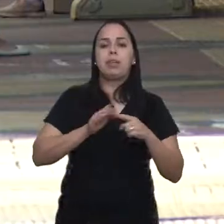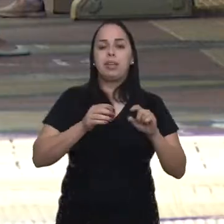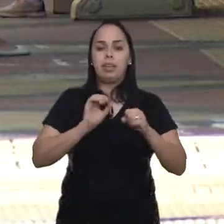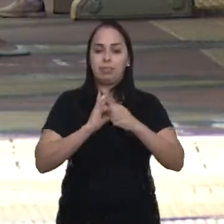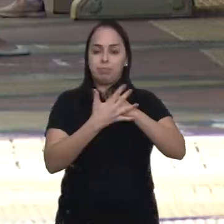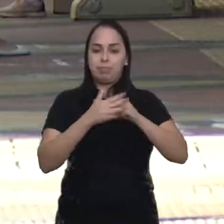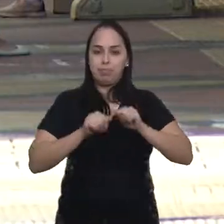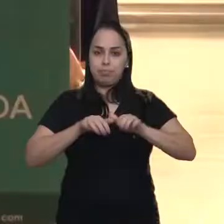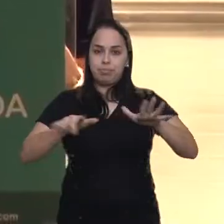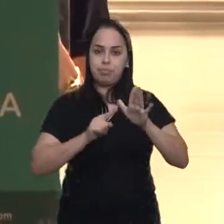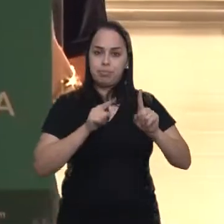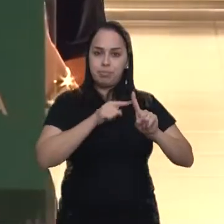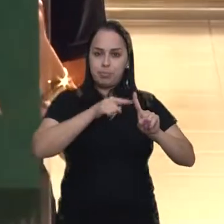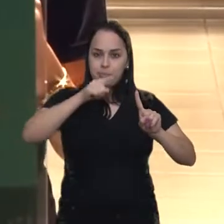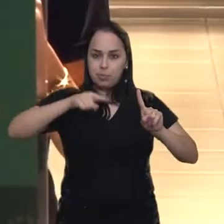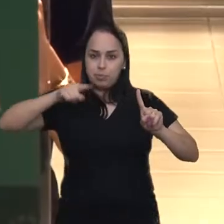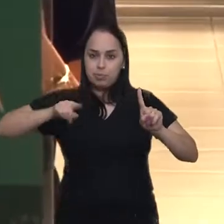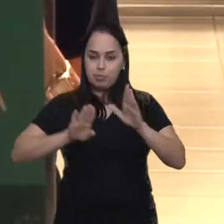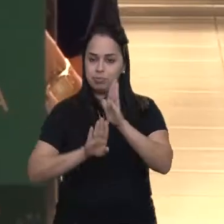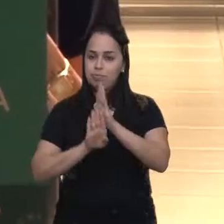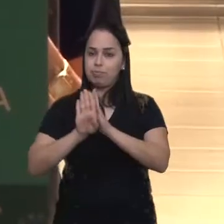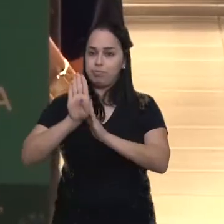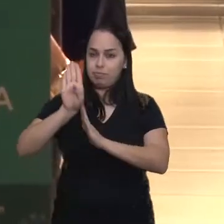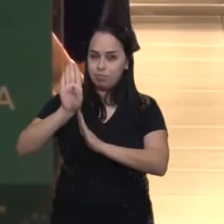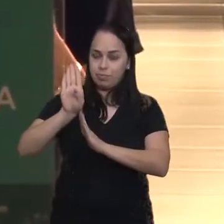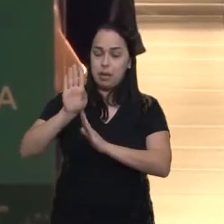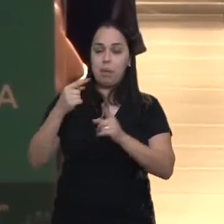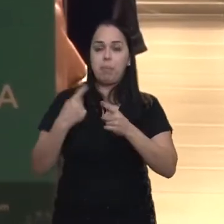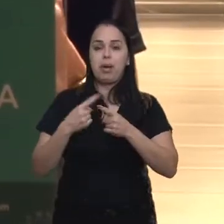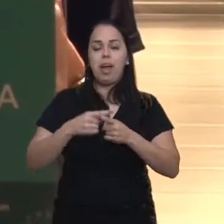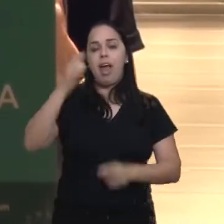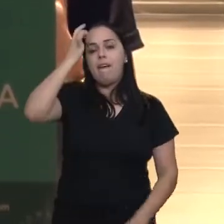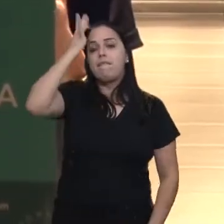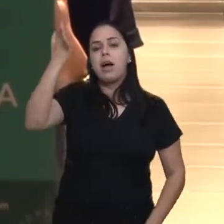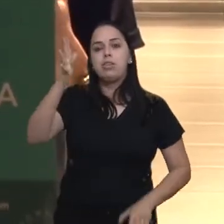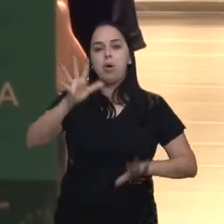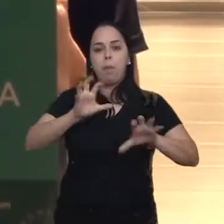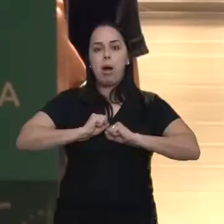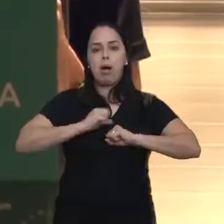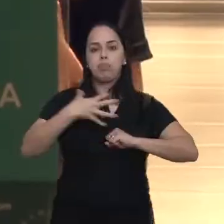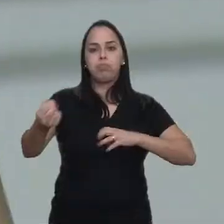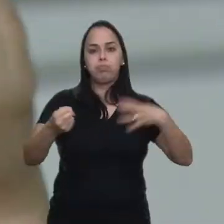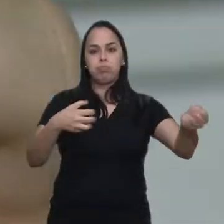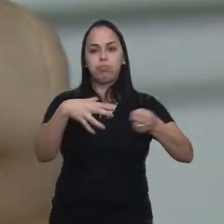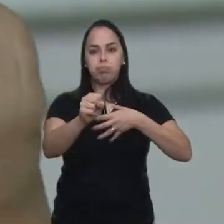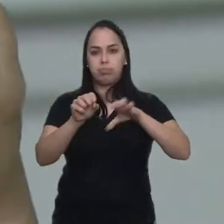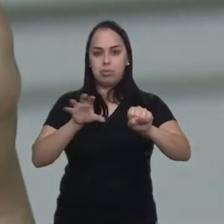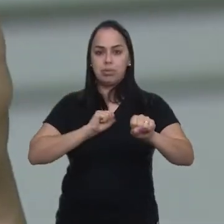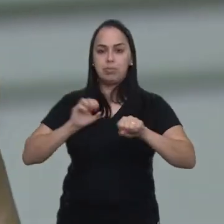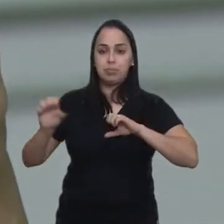de Covid-19, reflexo da facilidade de transmissão da variante Ômicron